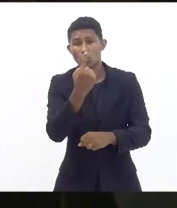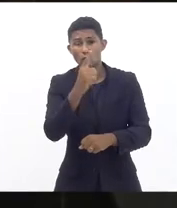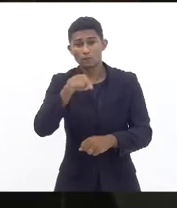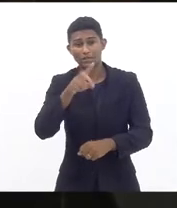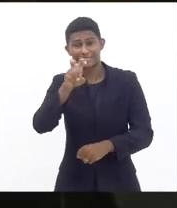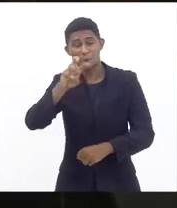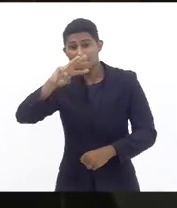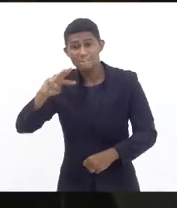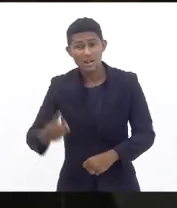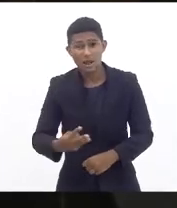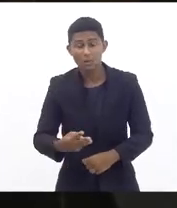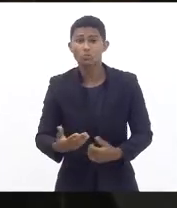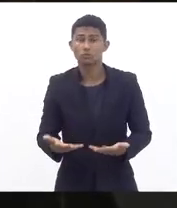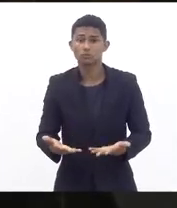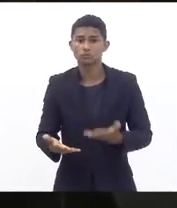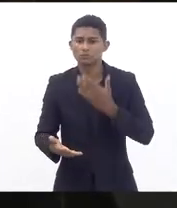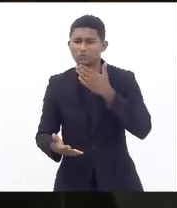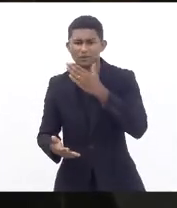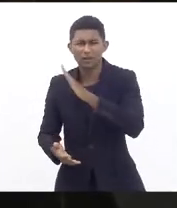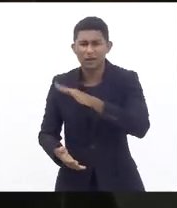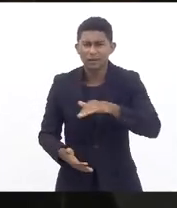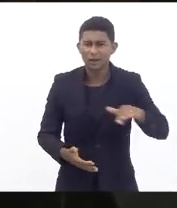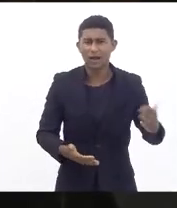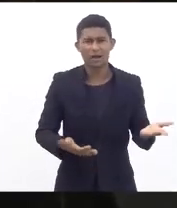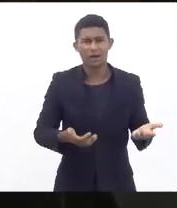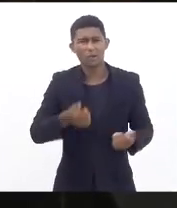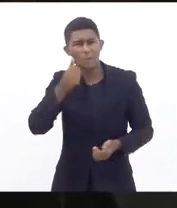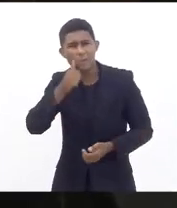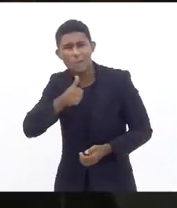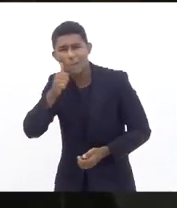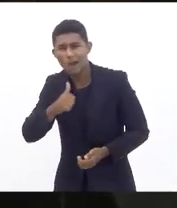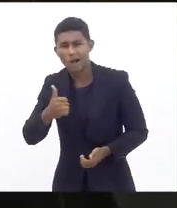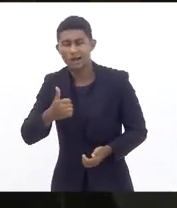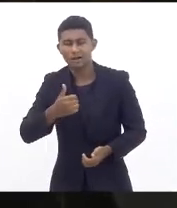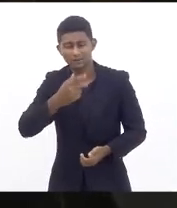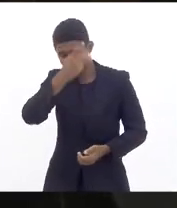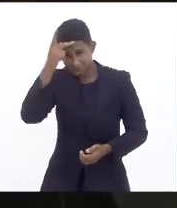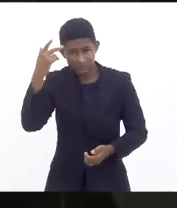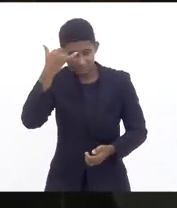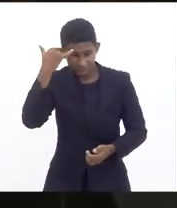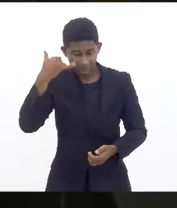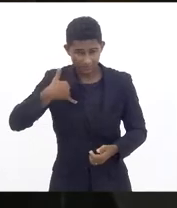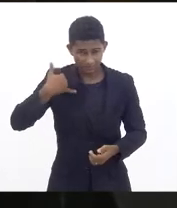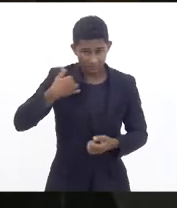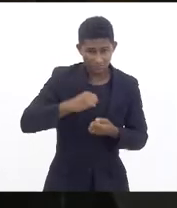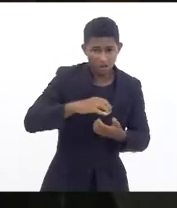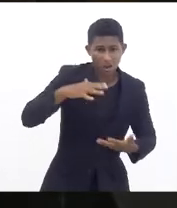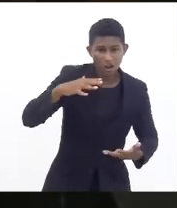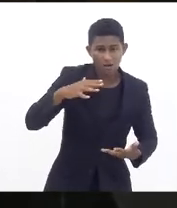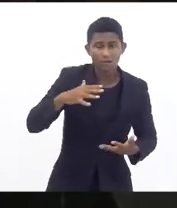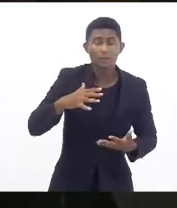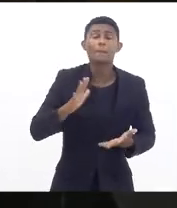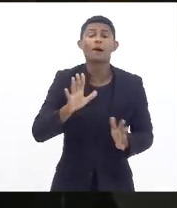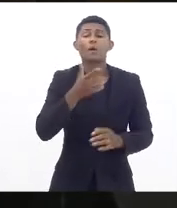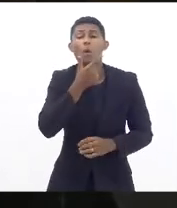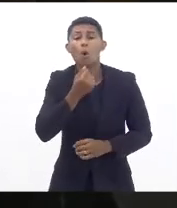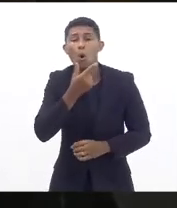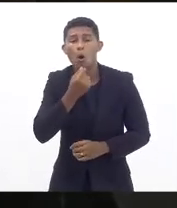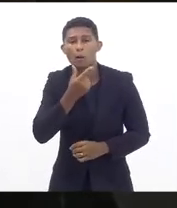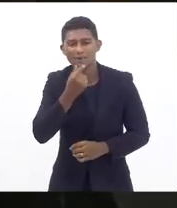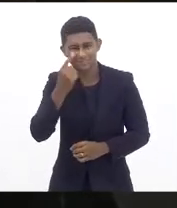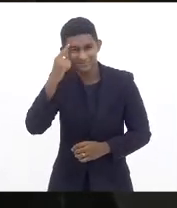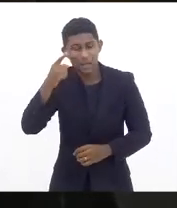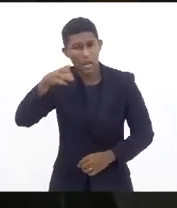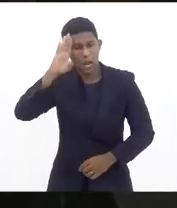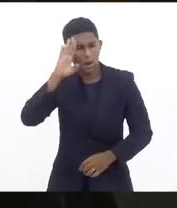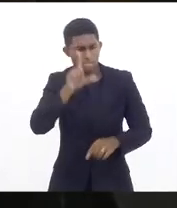mulheres e idosos, porque os homens estão requisitados para a frente da batalha. Essas mulheres